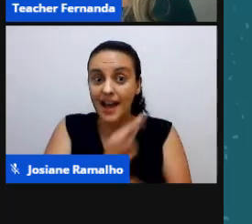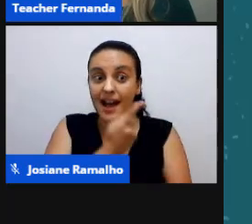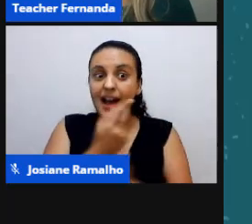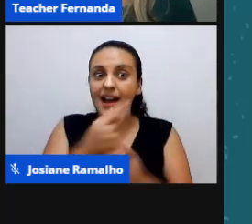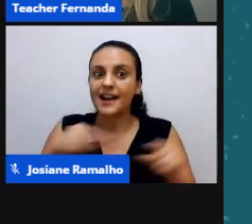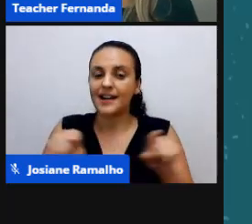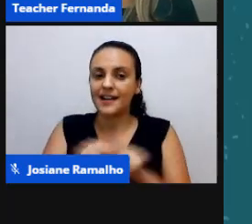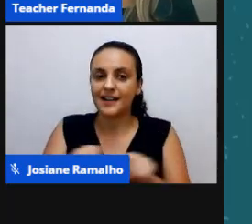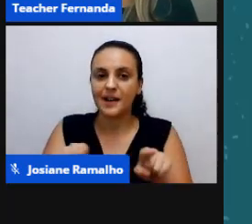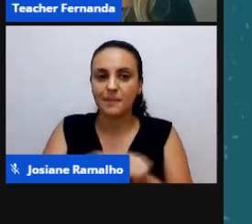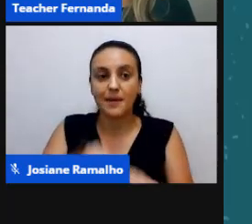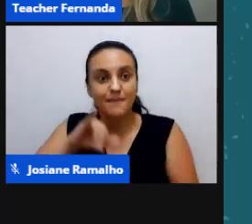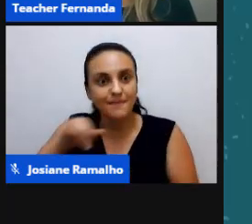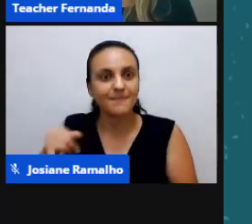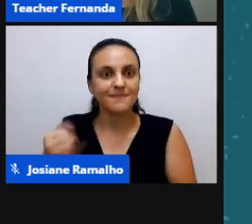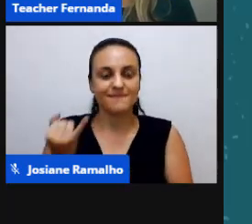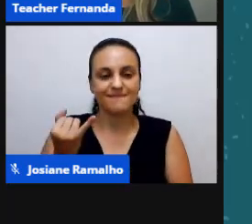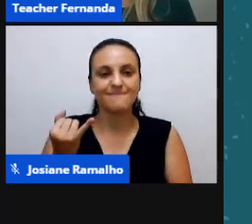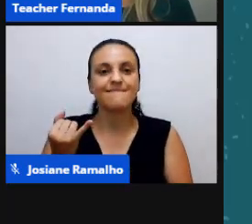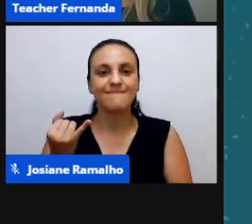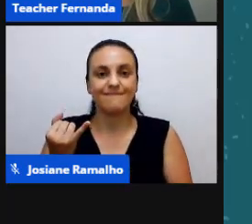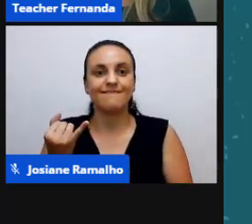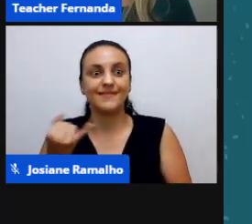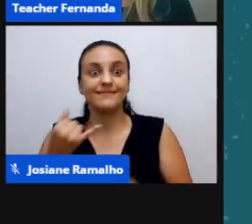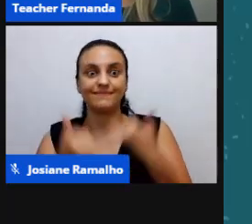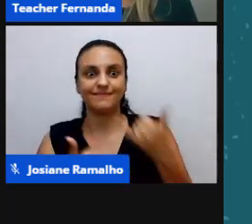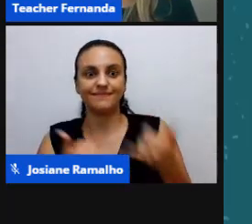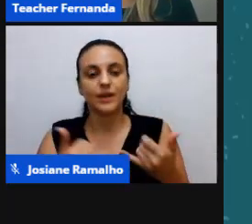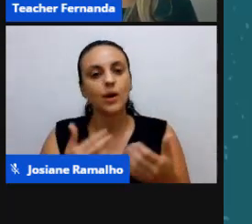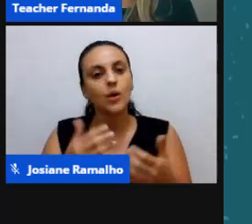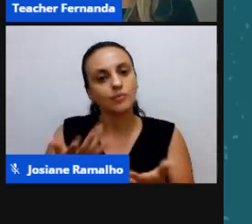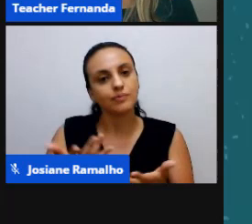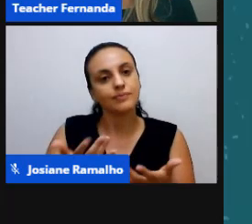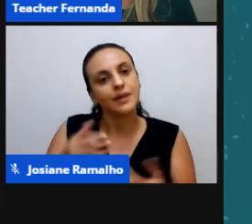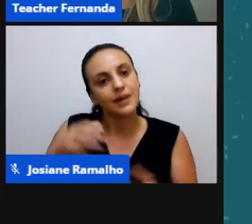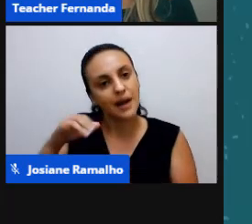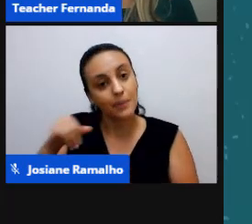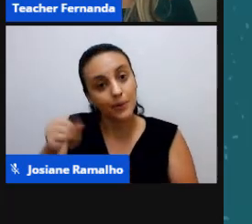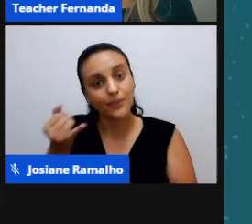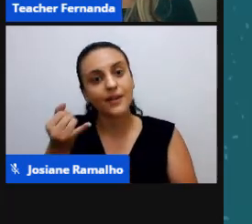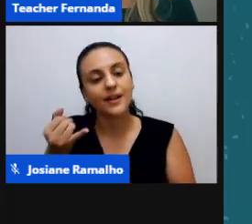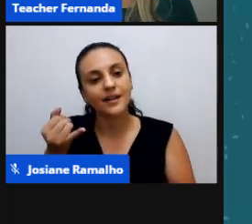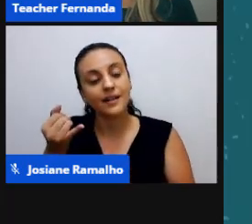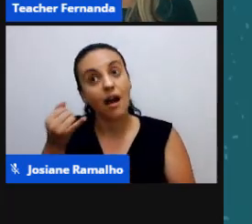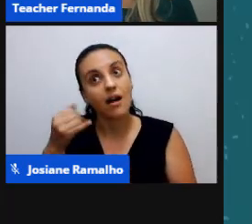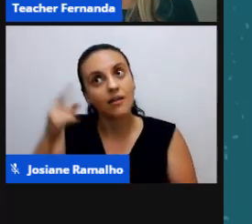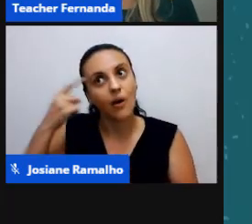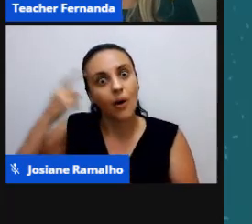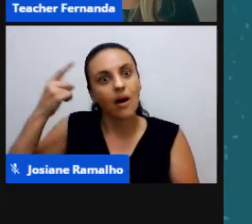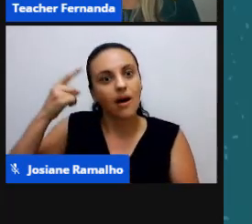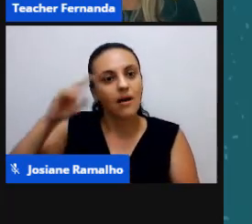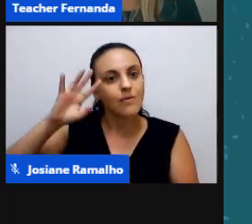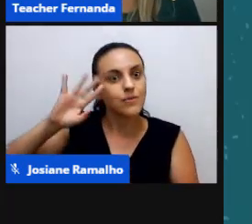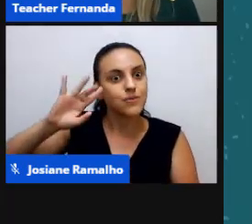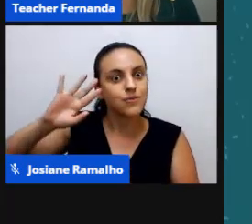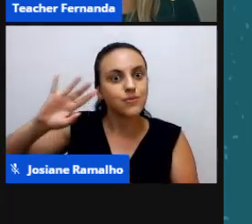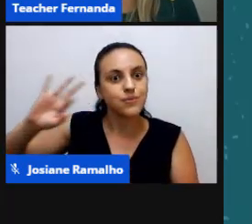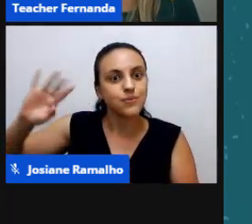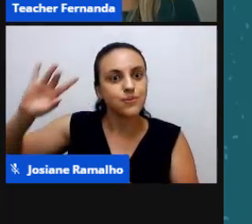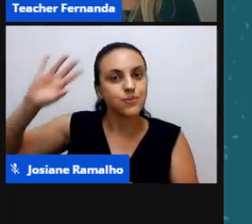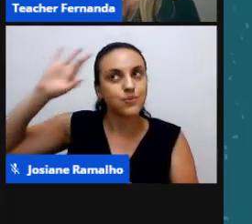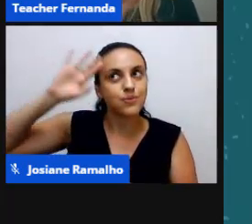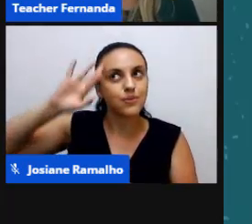Então, dê asas à sua imaginação. Dê espaço à sua criatividade. Existe um conteúdo dentro